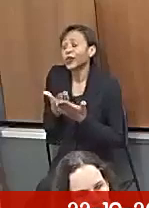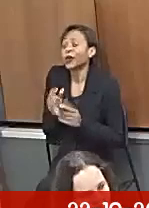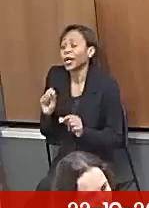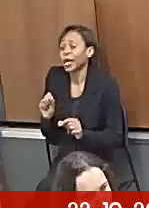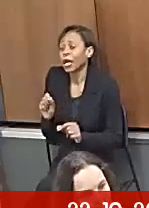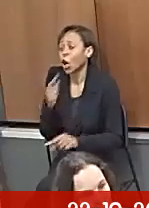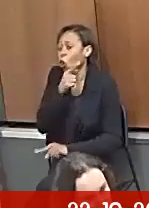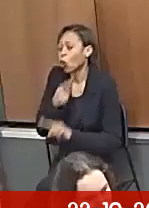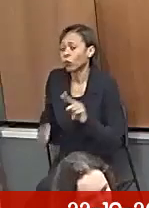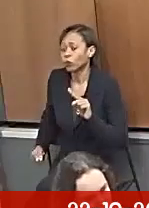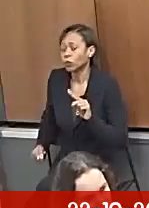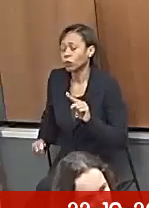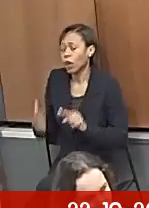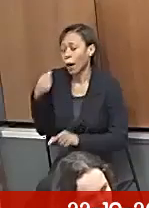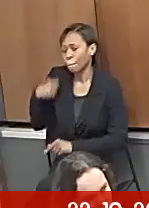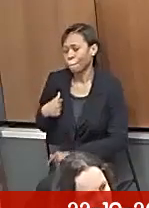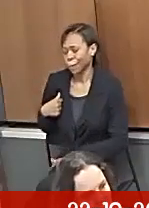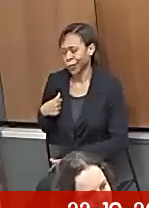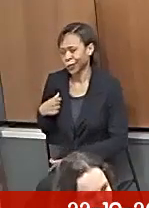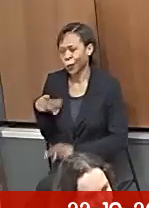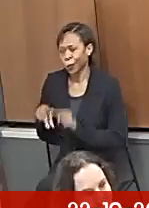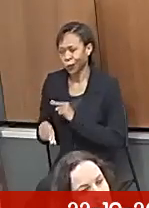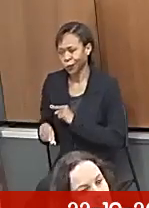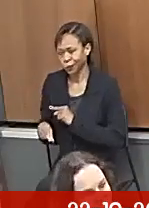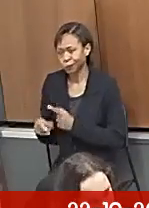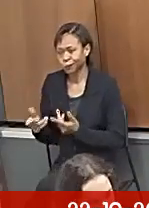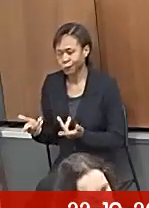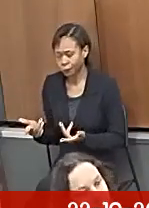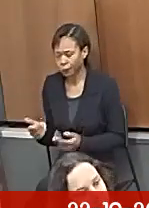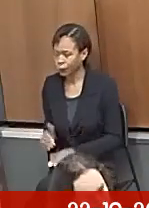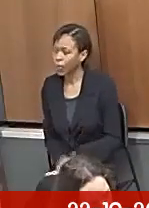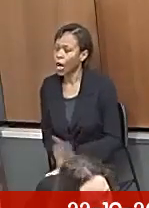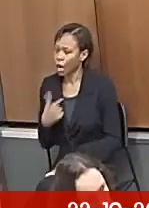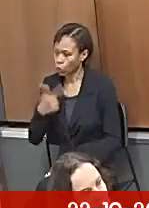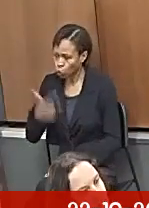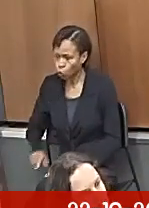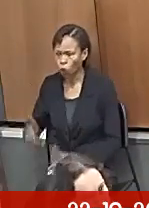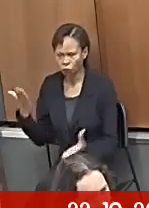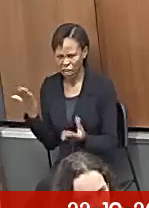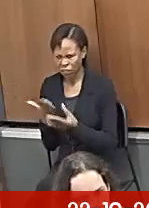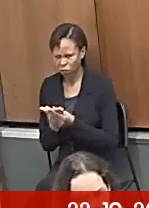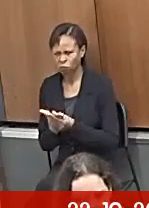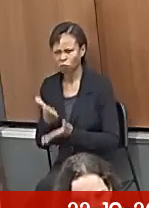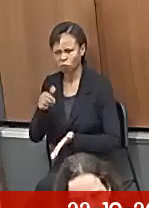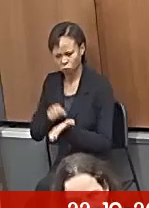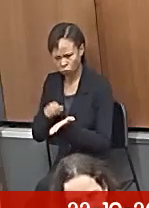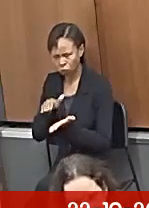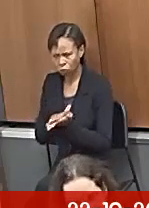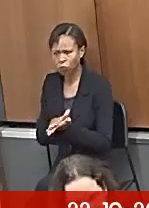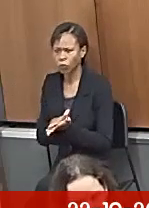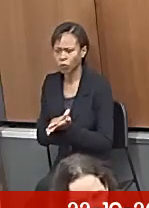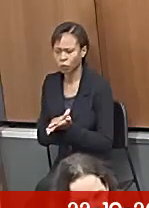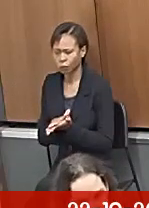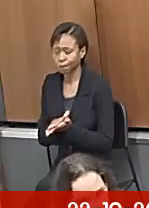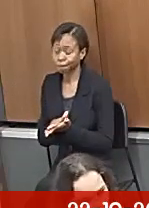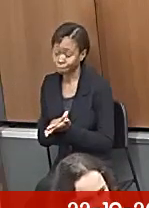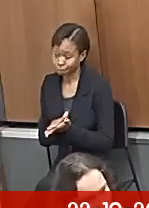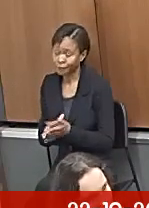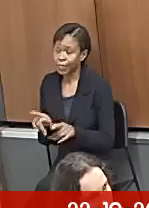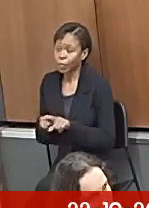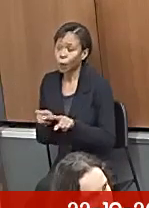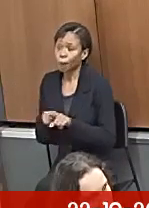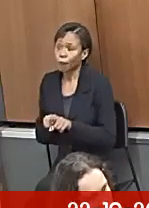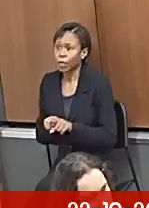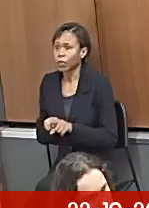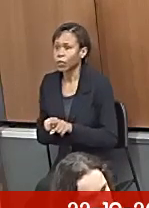Então, deu na mesma. E aí eu tive que ingressar com uma nova ação para que fosse mantido aquilo. Então, exigências